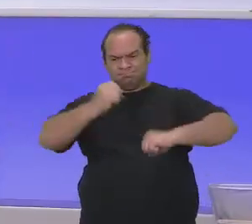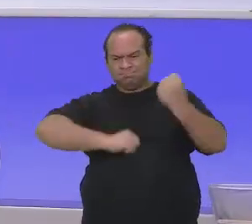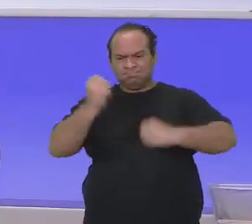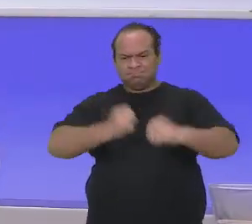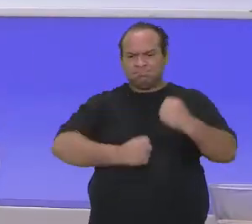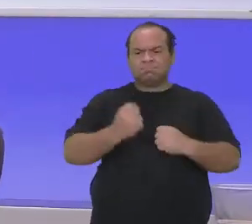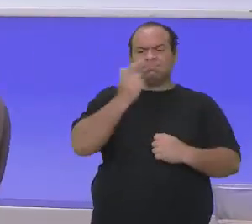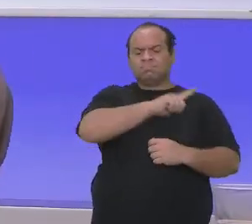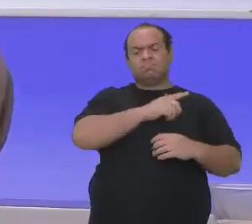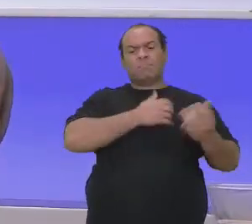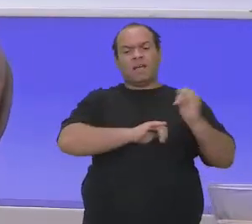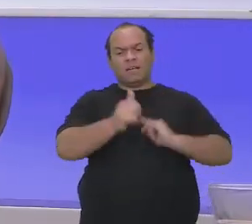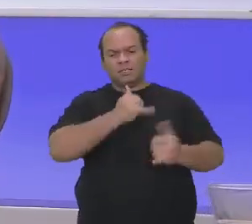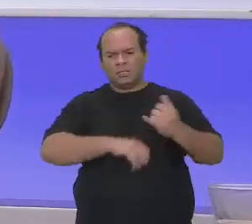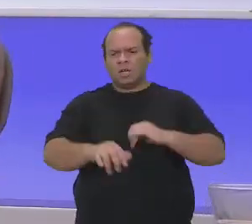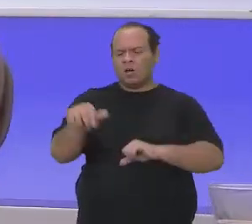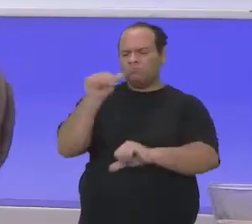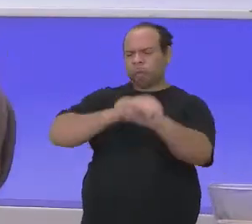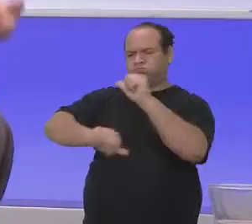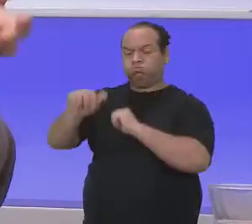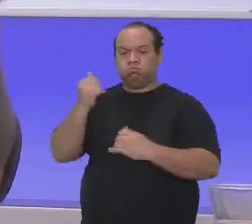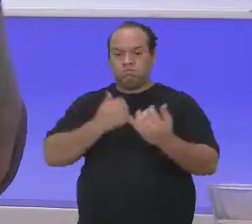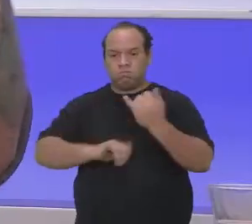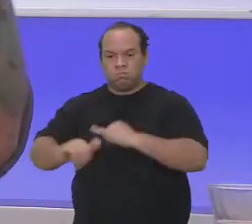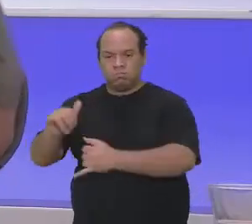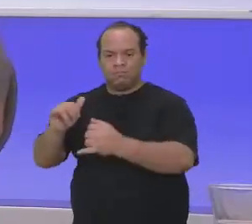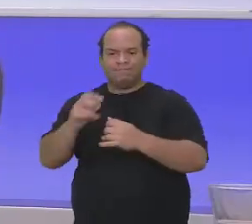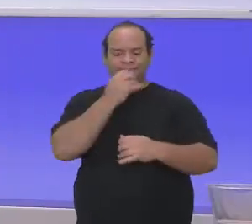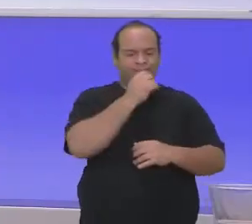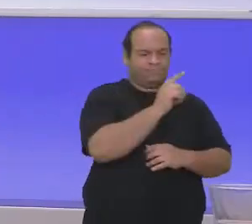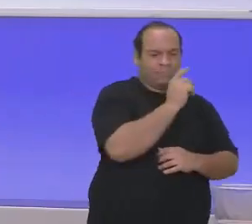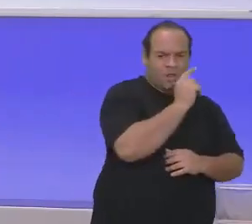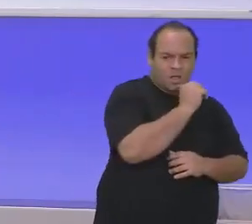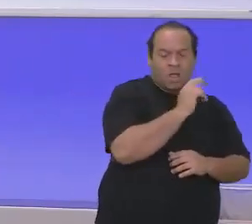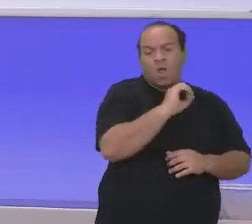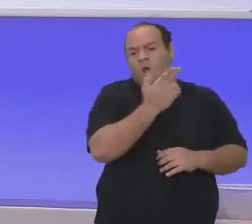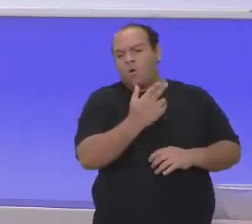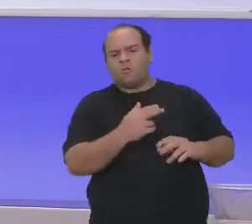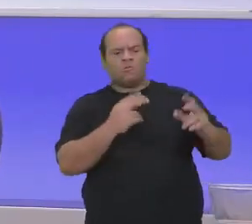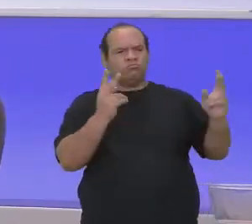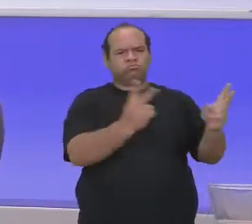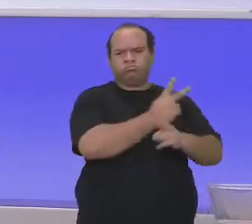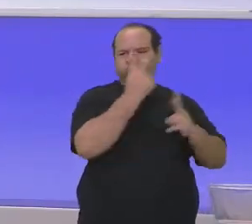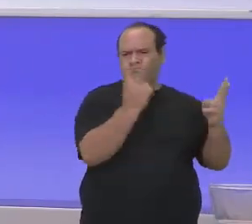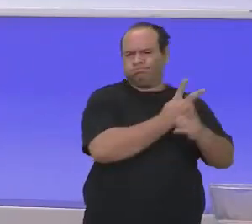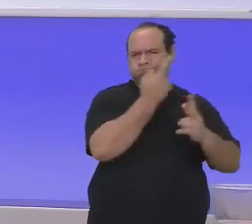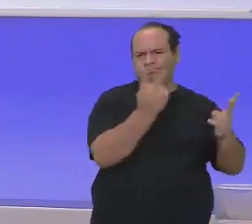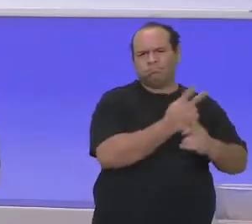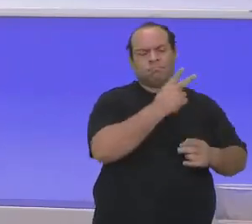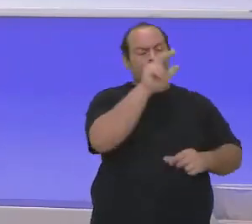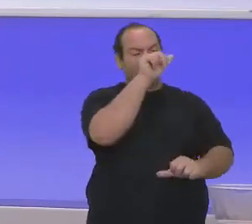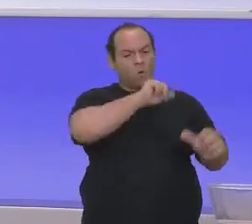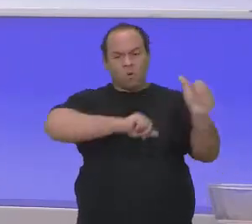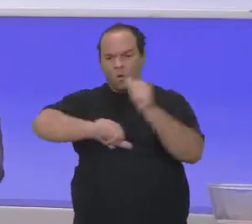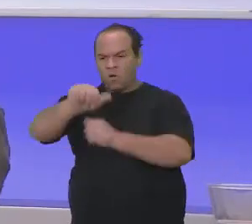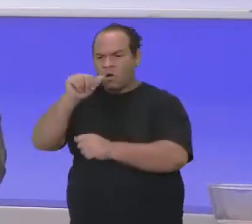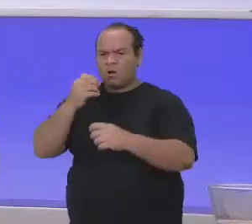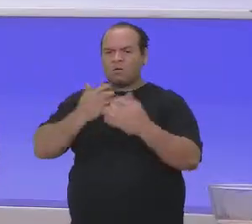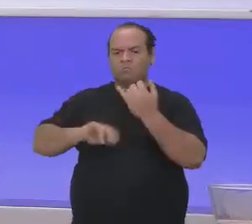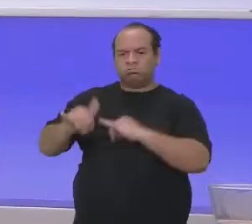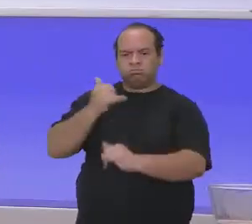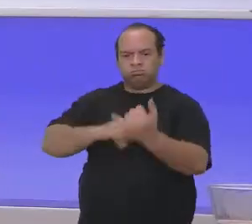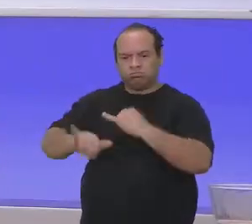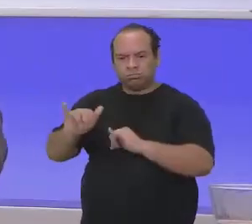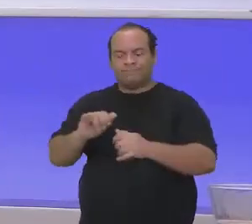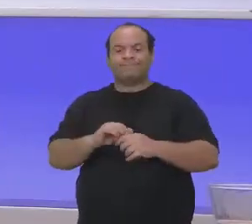transformando uma energia existente. Então, uma eólica, a energia dos ventos, ela transforma na energia elétrica. E